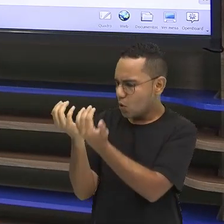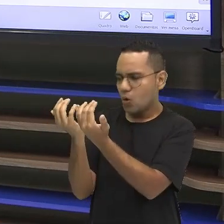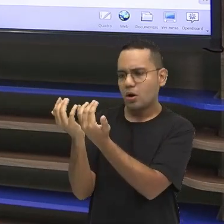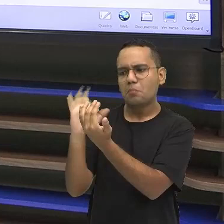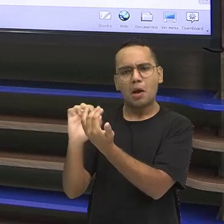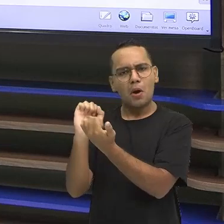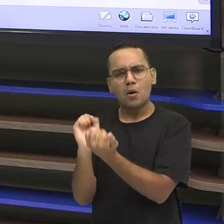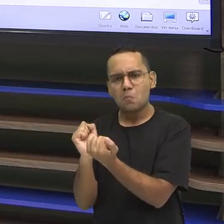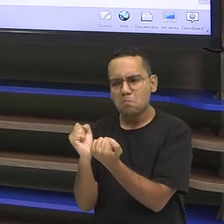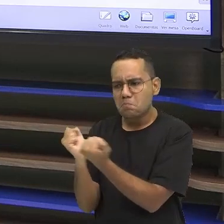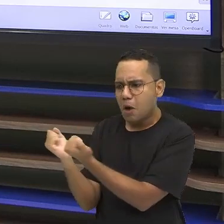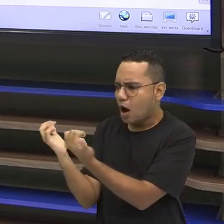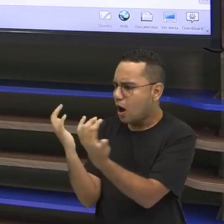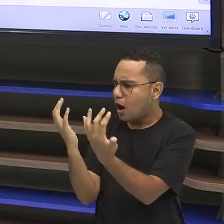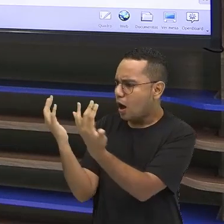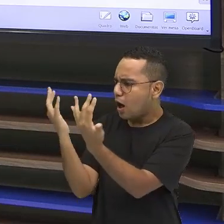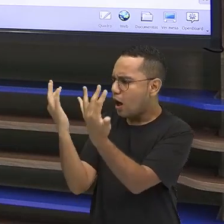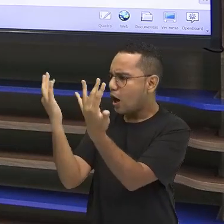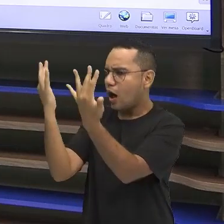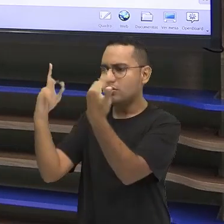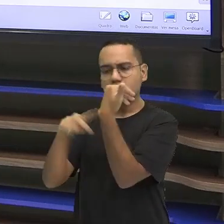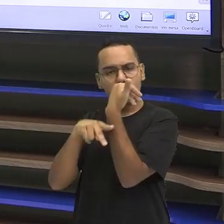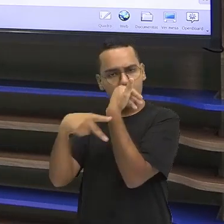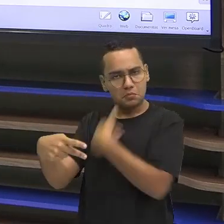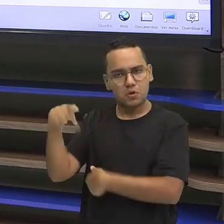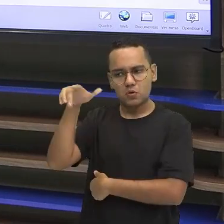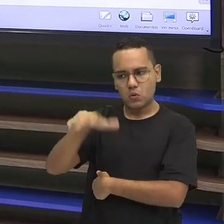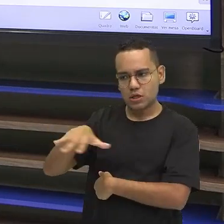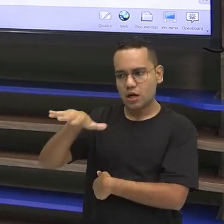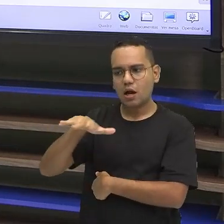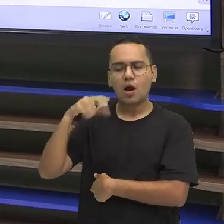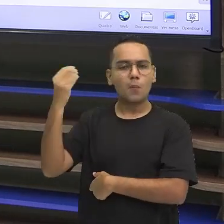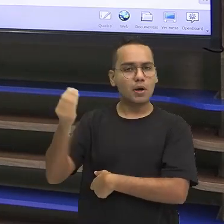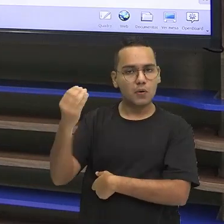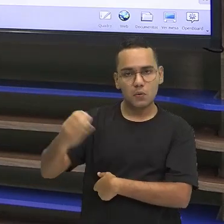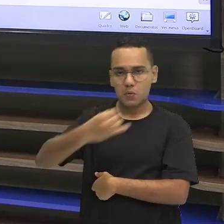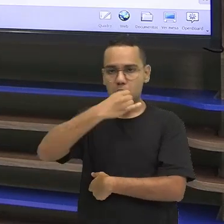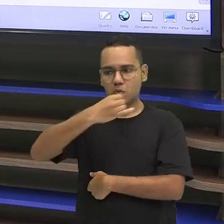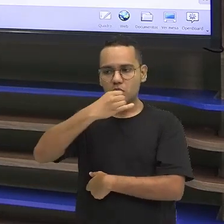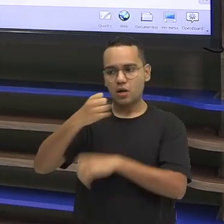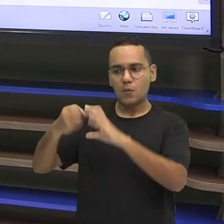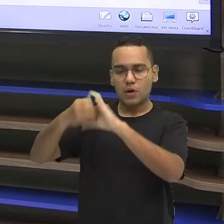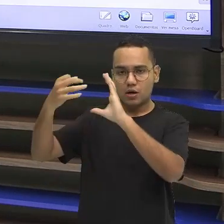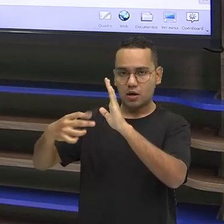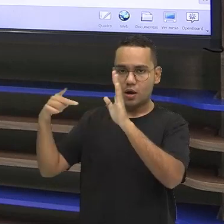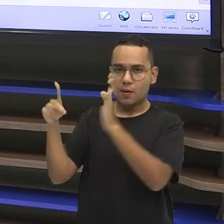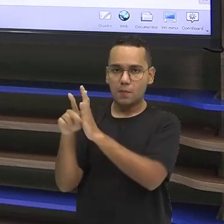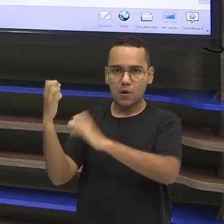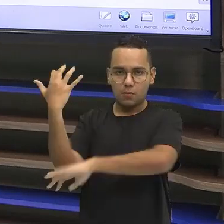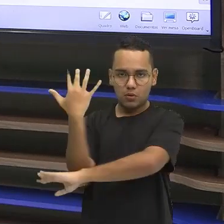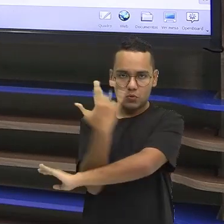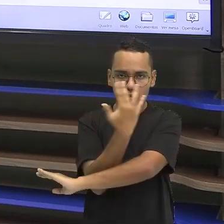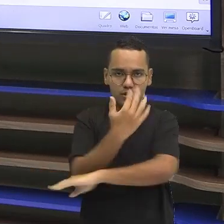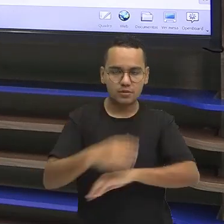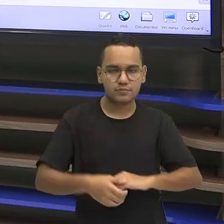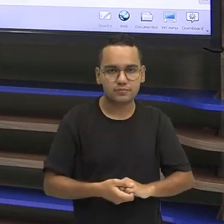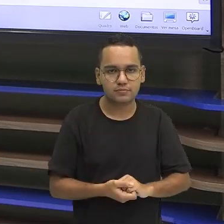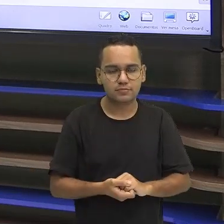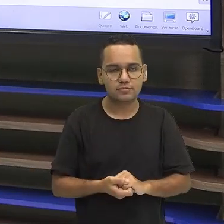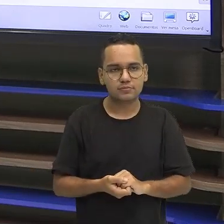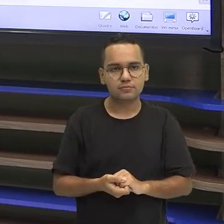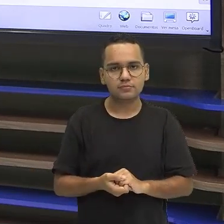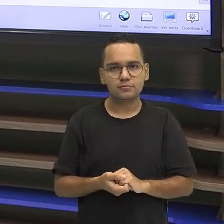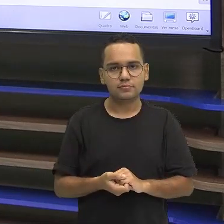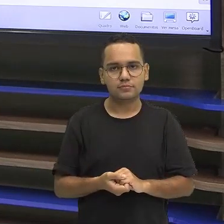naquele ambiente, mas isso acontece naturalmente por conta dessas características do cerrado, tá? Então, aí no fogo